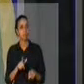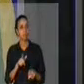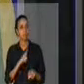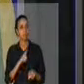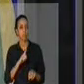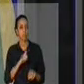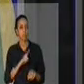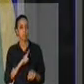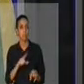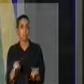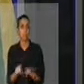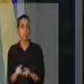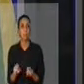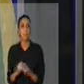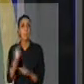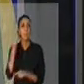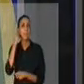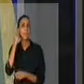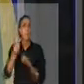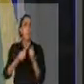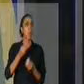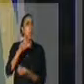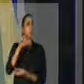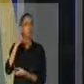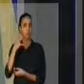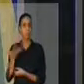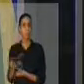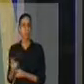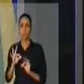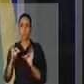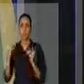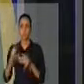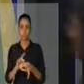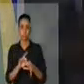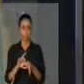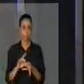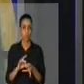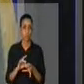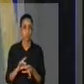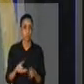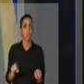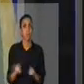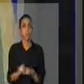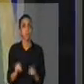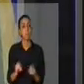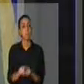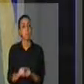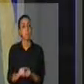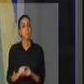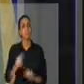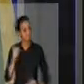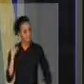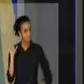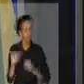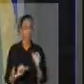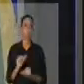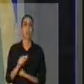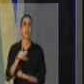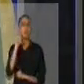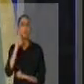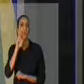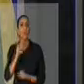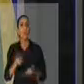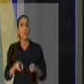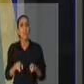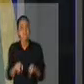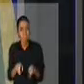essa discussão, vislumbrar soluções conjuntas e que dessa maneira possamos virar a página dessa doença, que